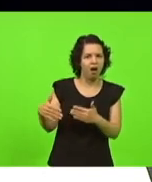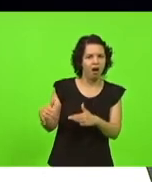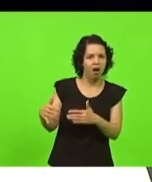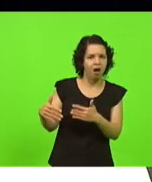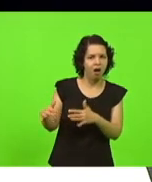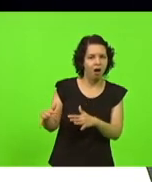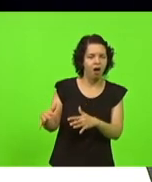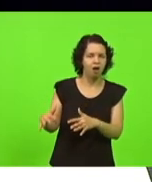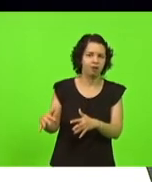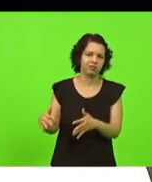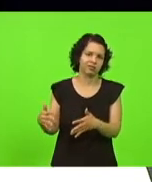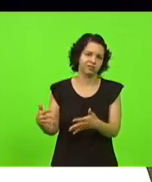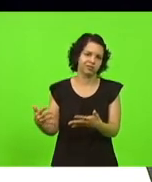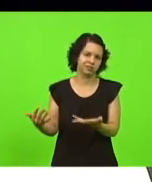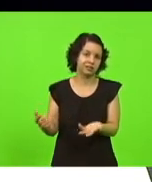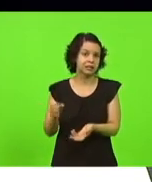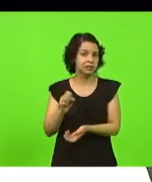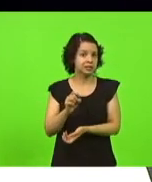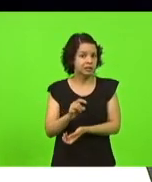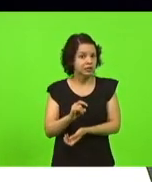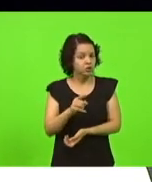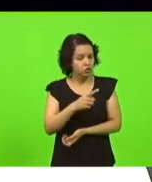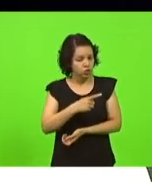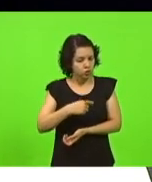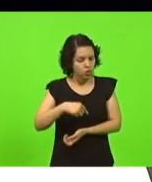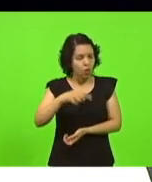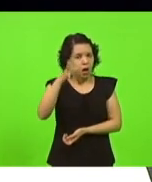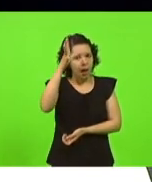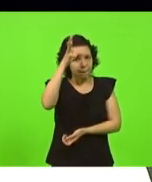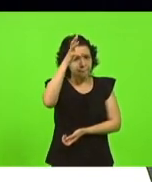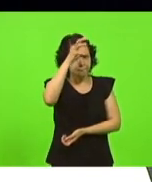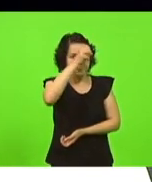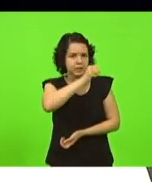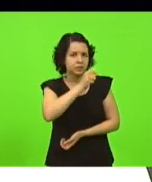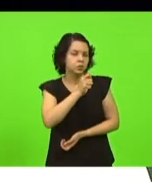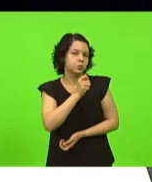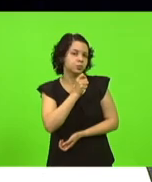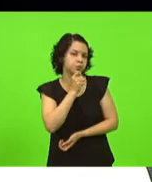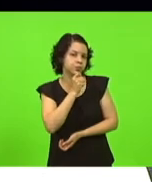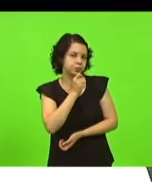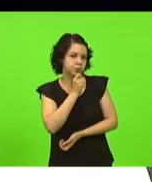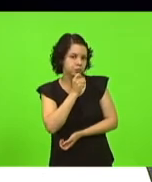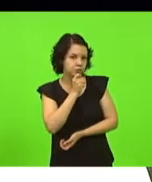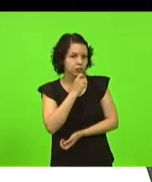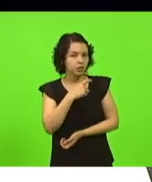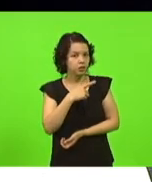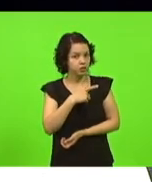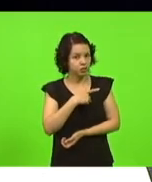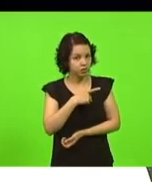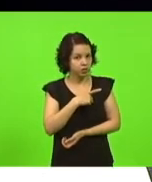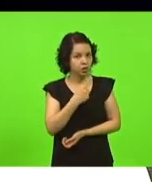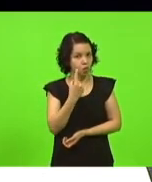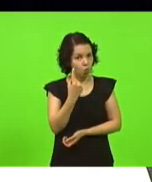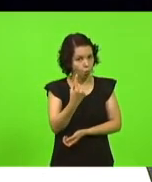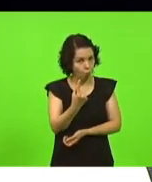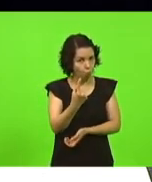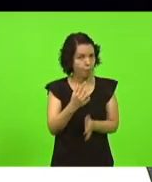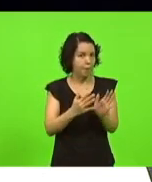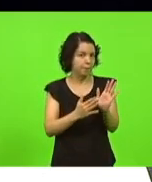se é que nós ainda não aprendemos, tem uma única proposta aqui a ser votada,